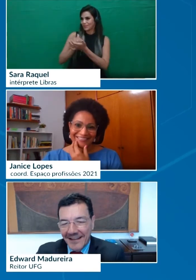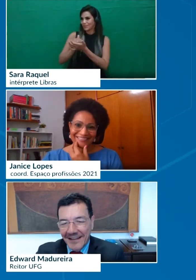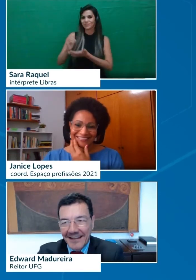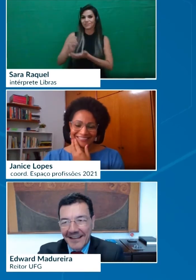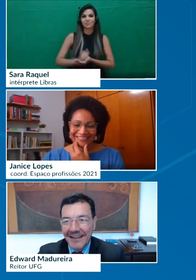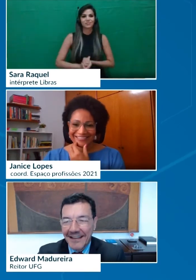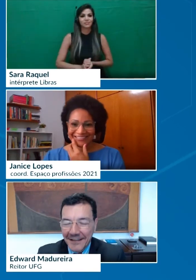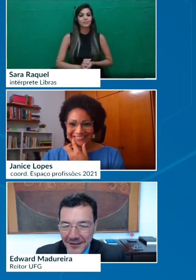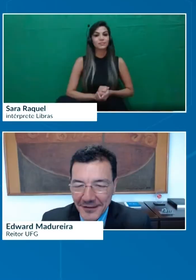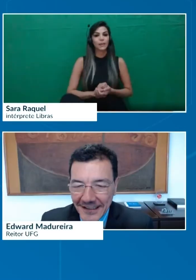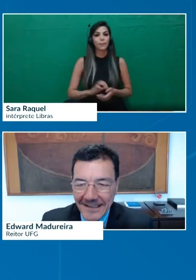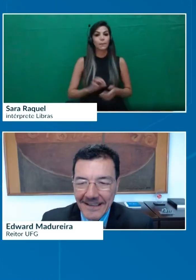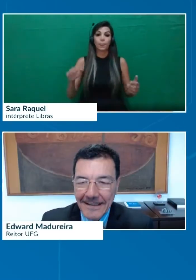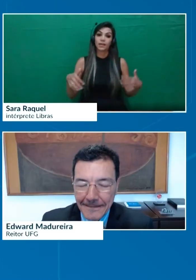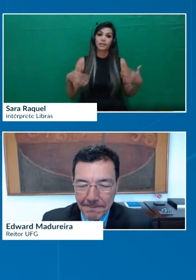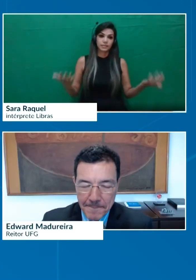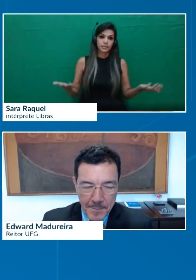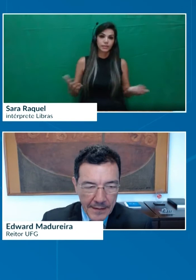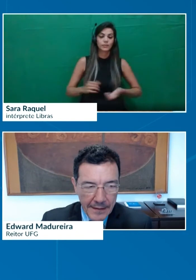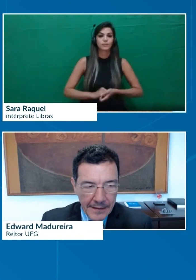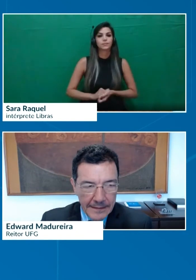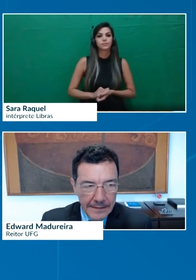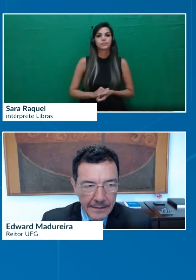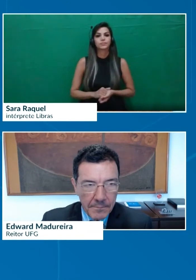Bom, eu diria que